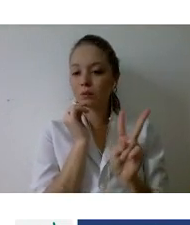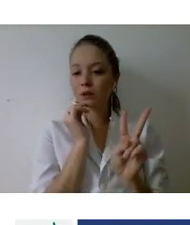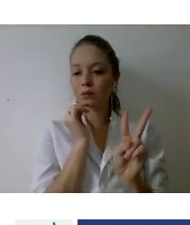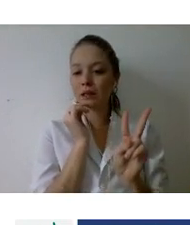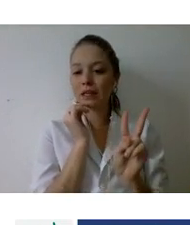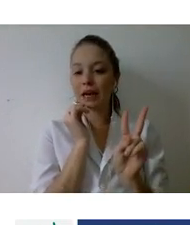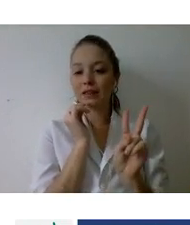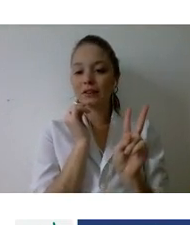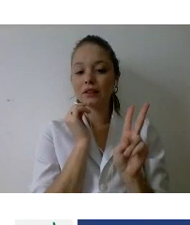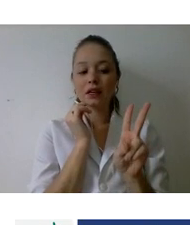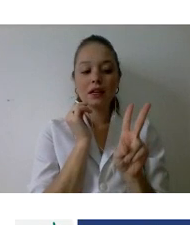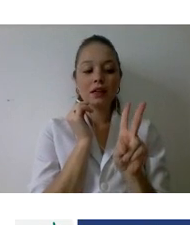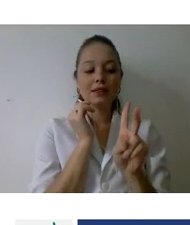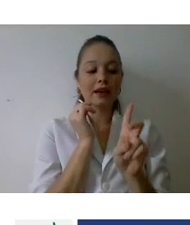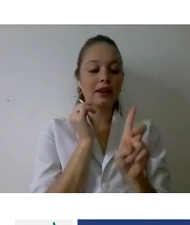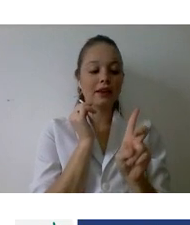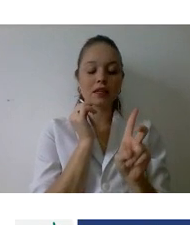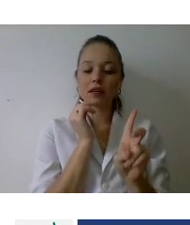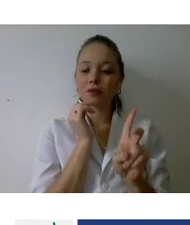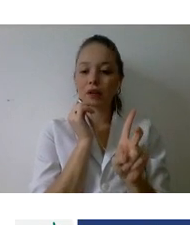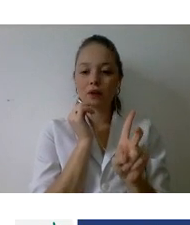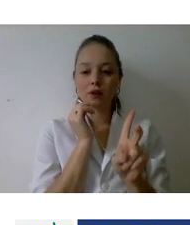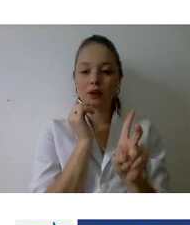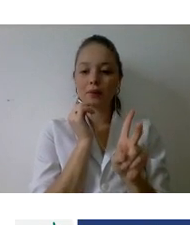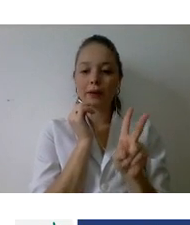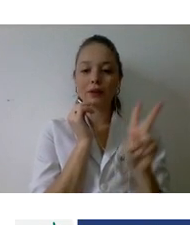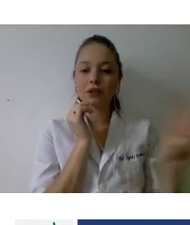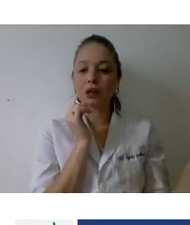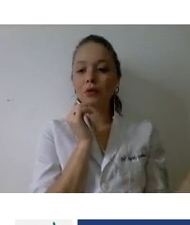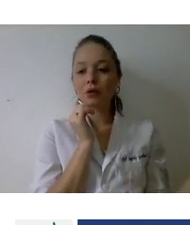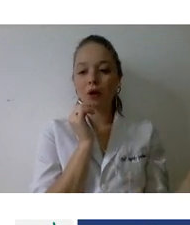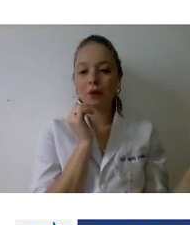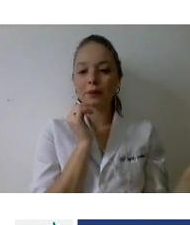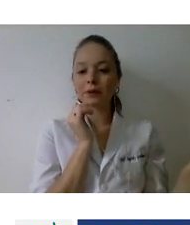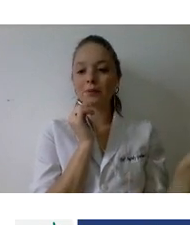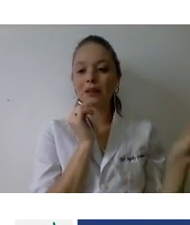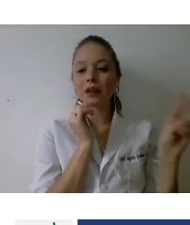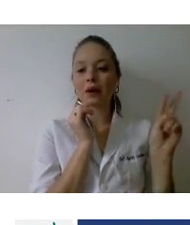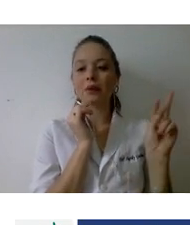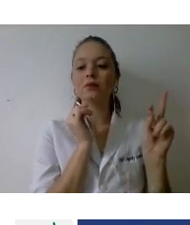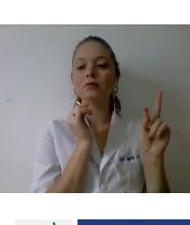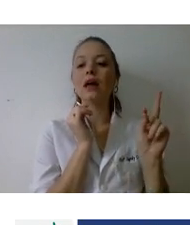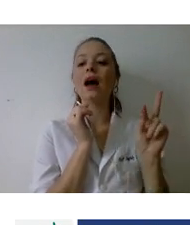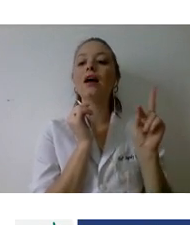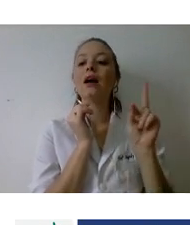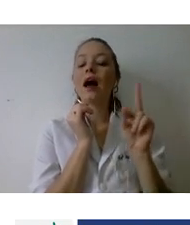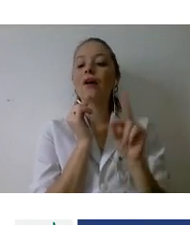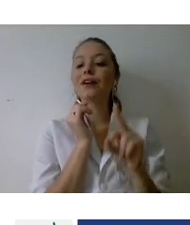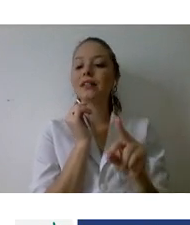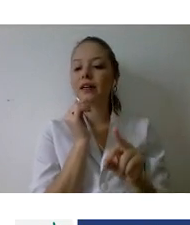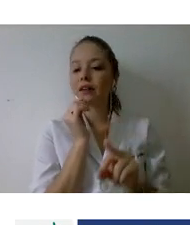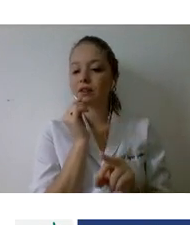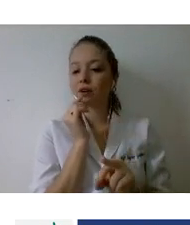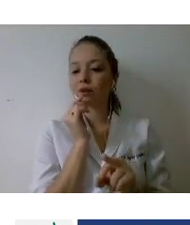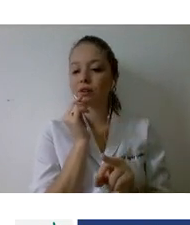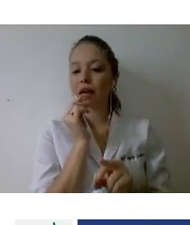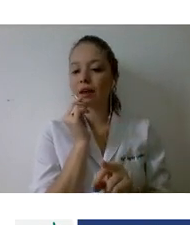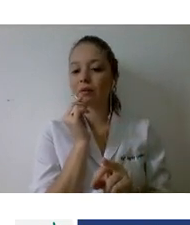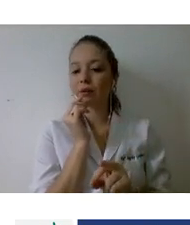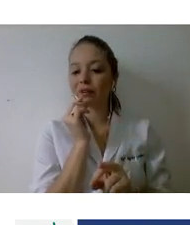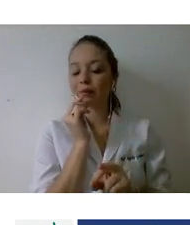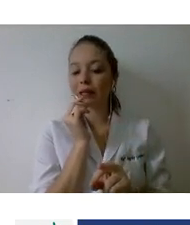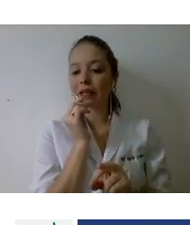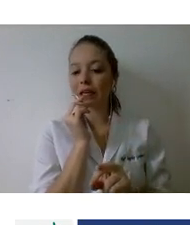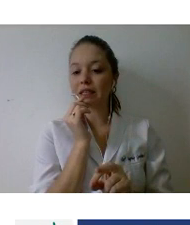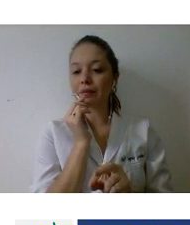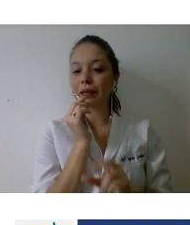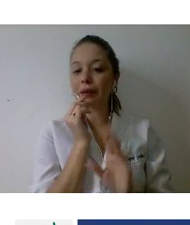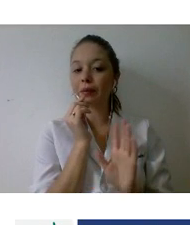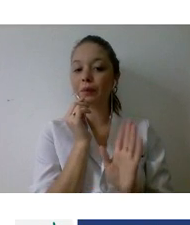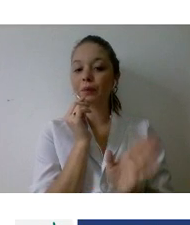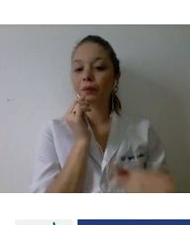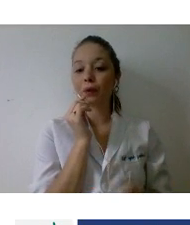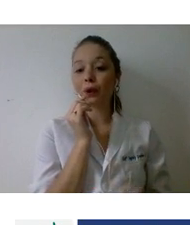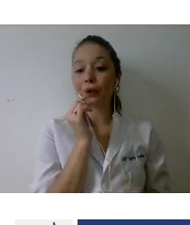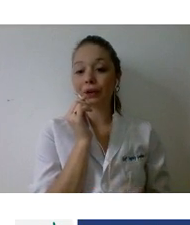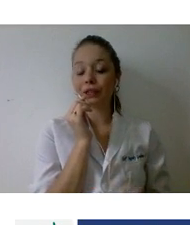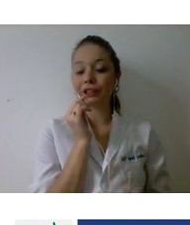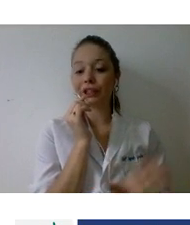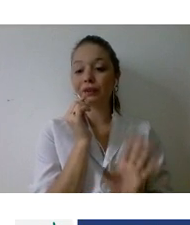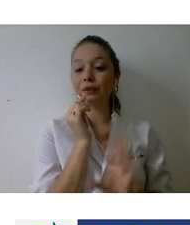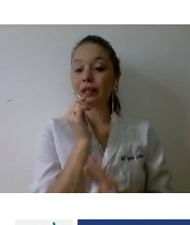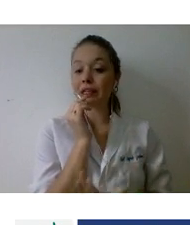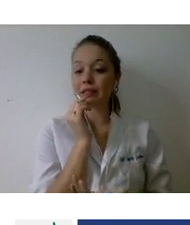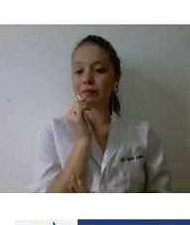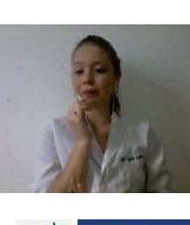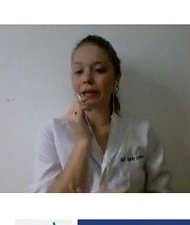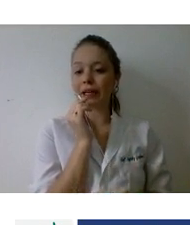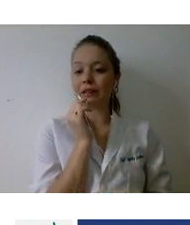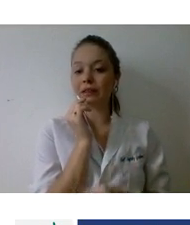interna, duas possibilidades. Se a criança não está colocando o pé no chão, corre para o hospital, tá? Agora, se a criança consegue movimentar esse membro,